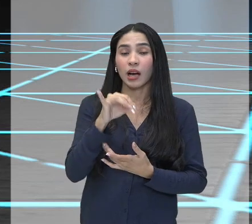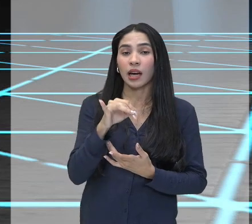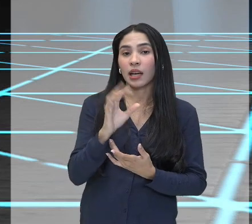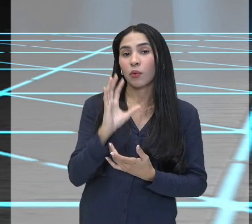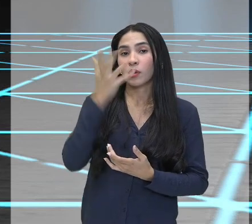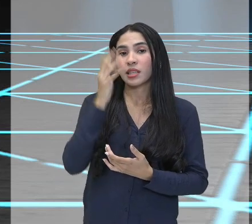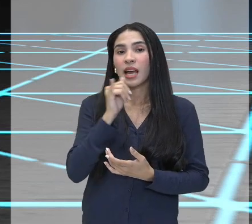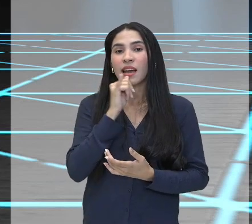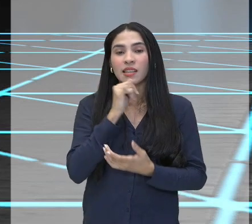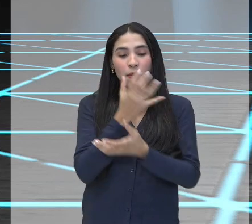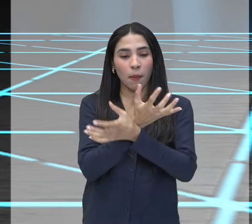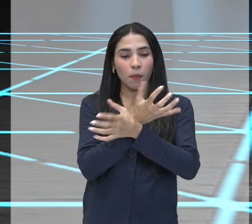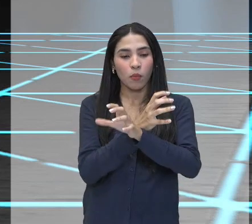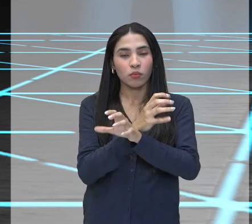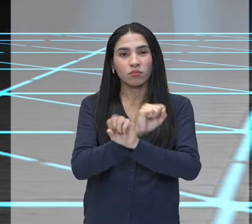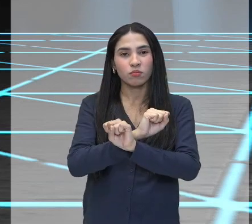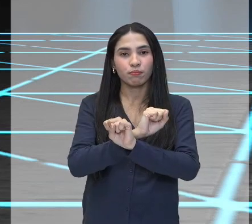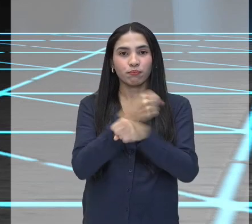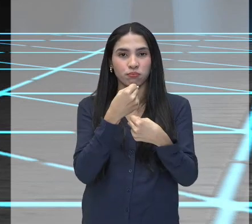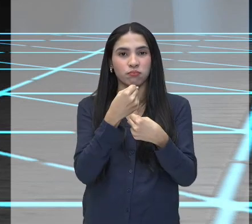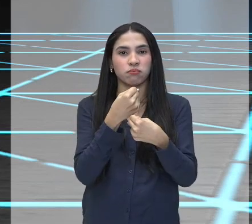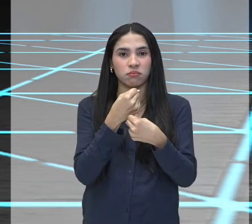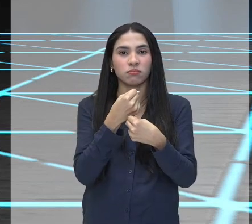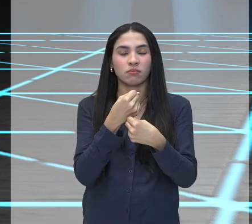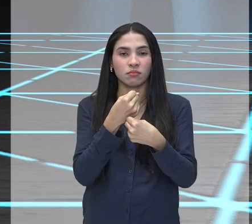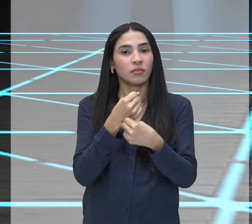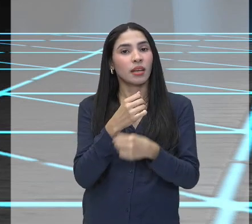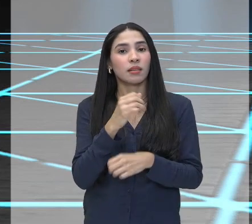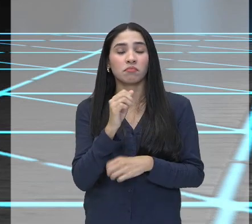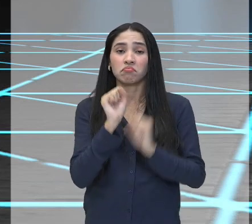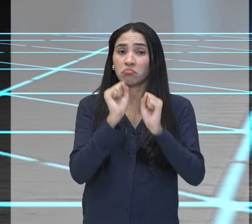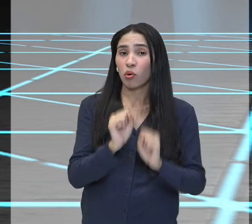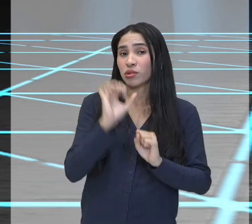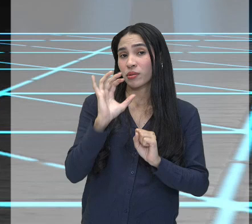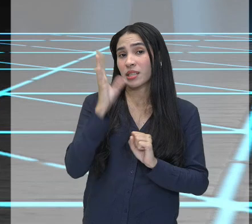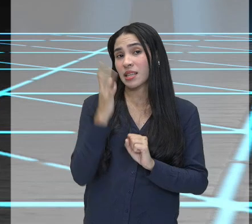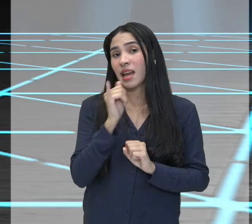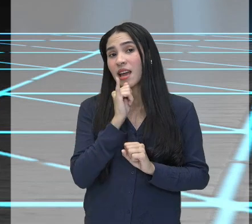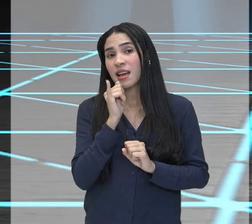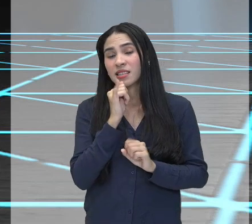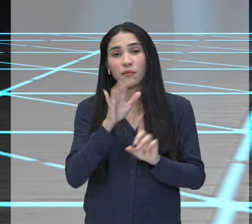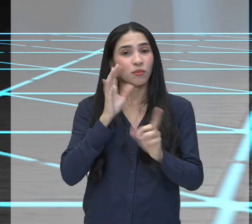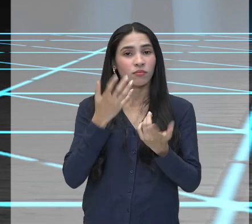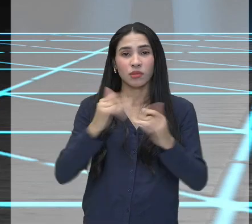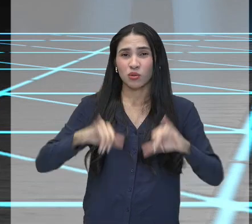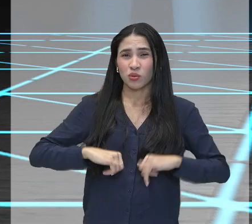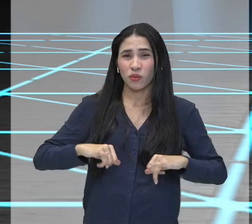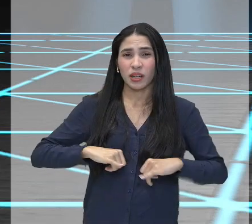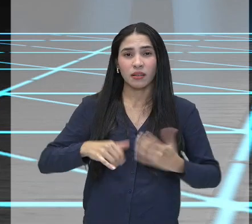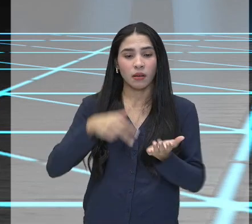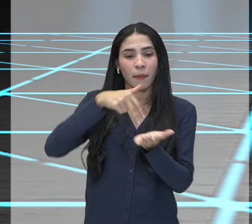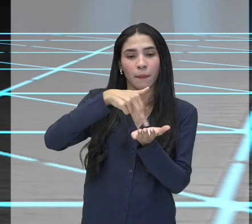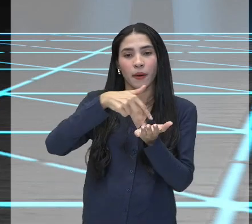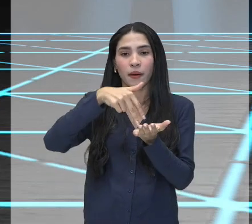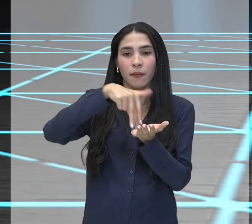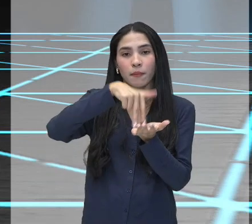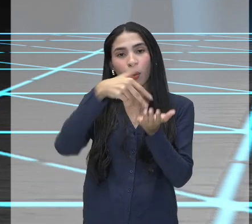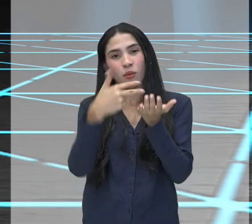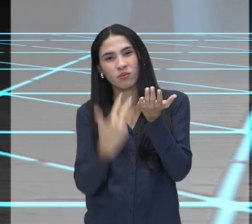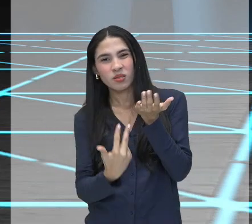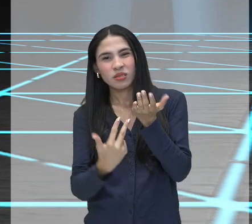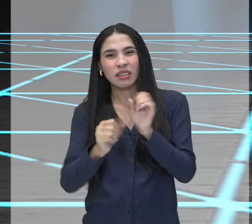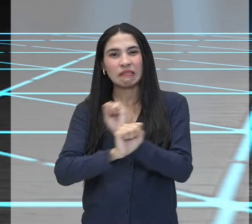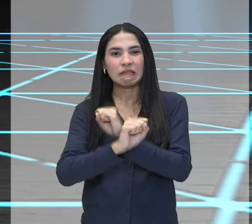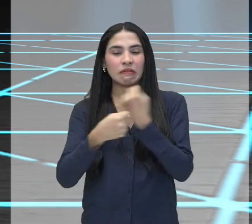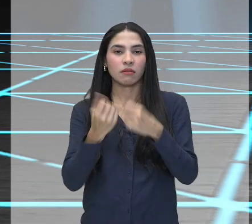Uma fragilidade nesse osso, né? Podendo, no caso de sofrer, por exemplo, uma queda, fraturar com muito